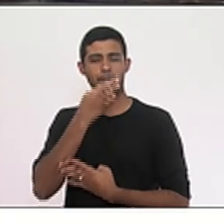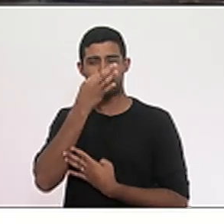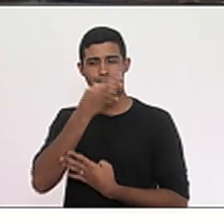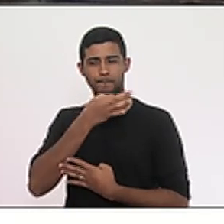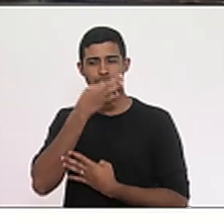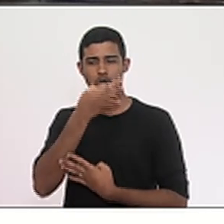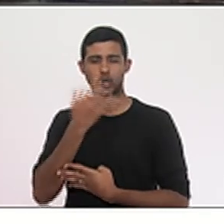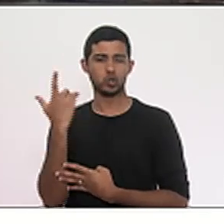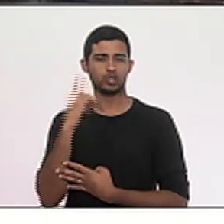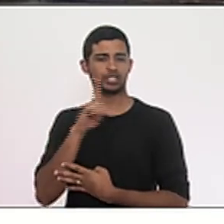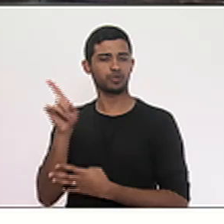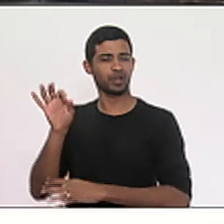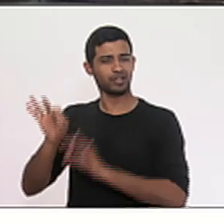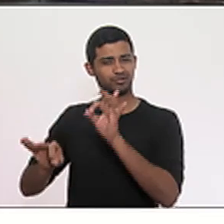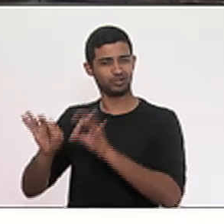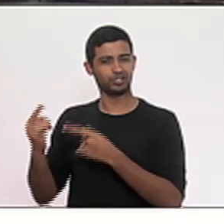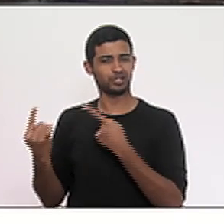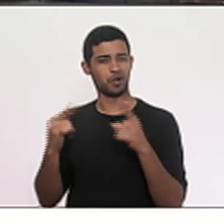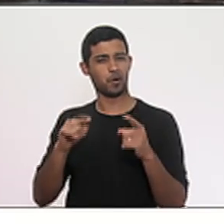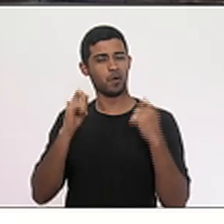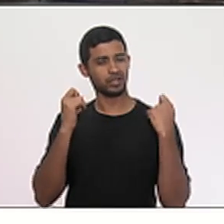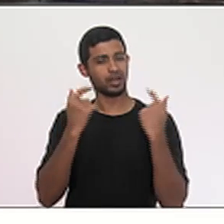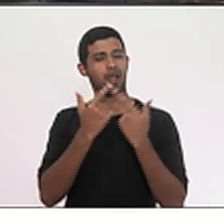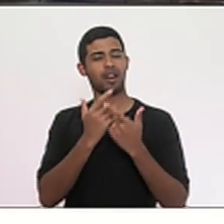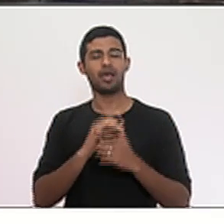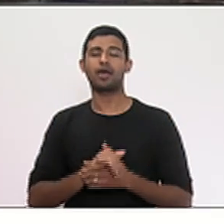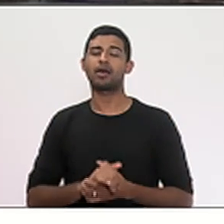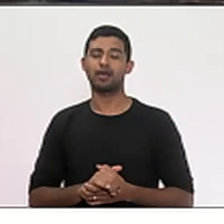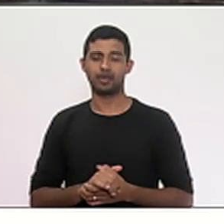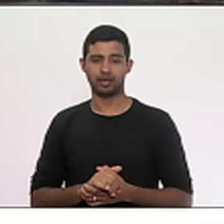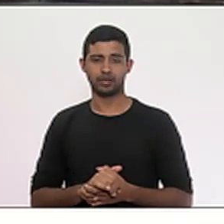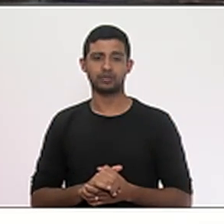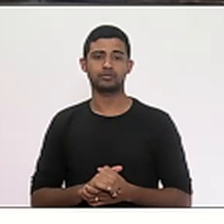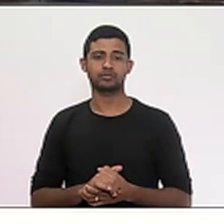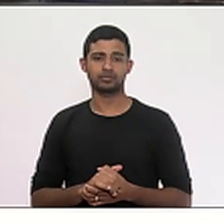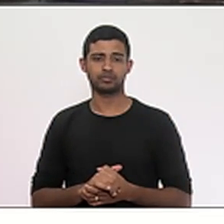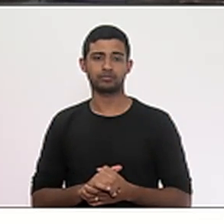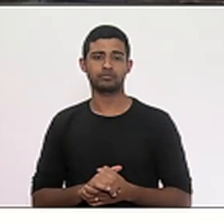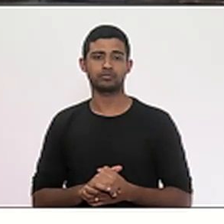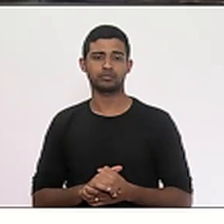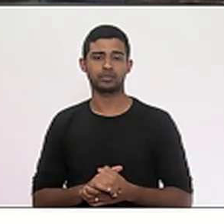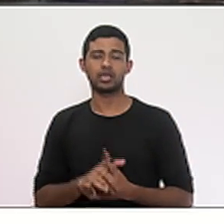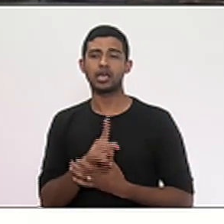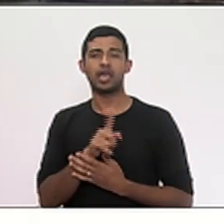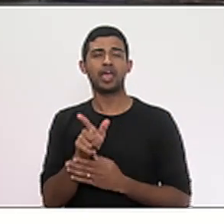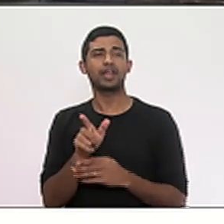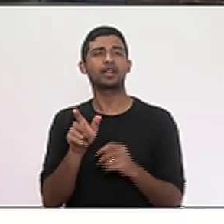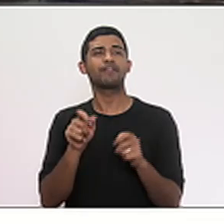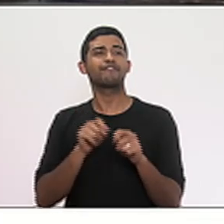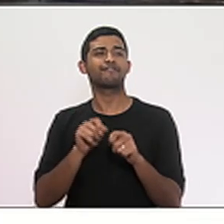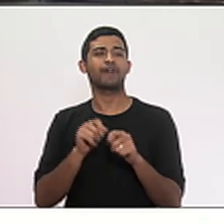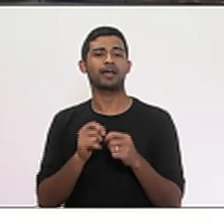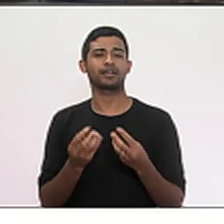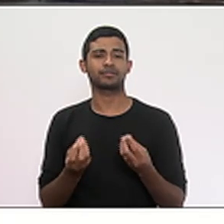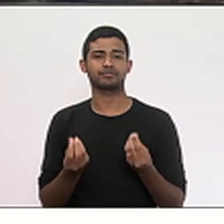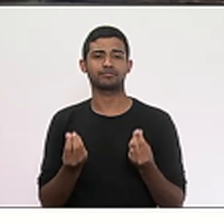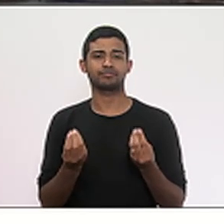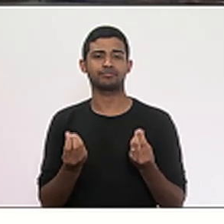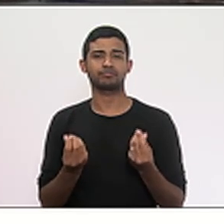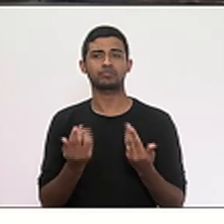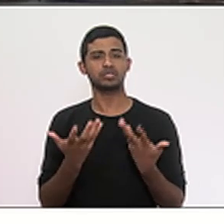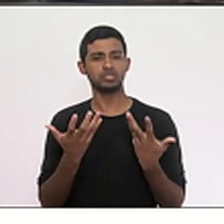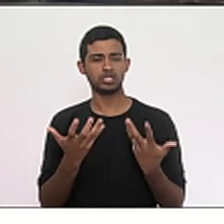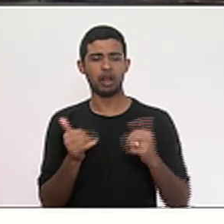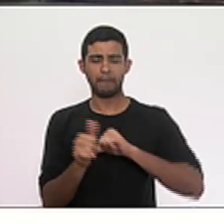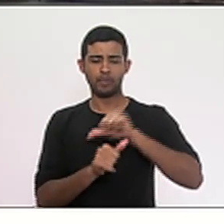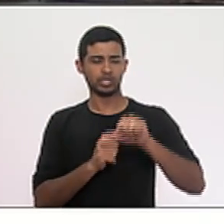essa casa, uma liminar contra essa casa que está fazendo ele querendo